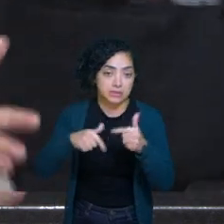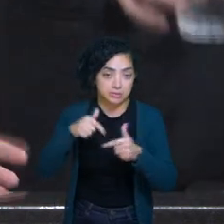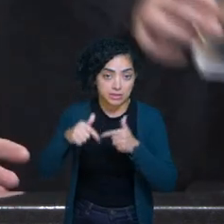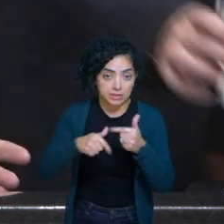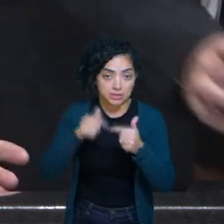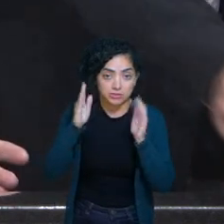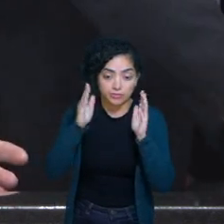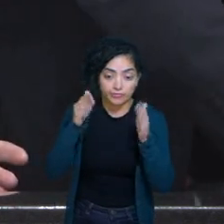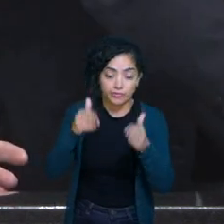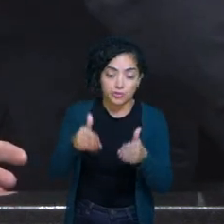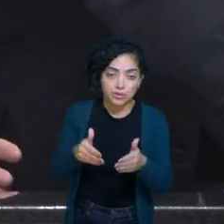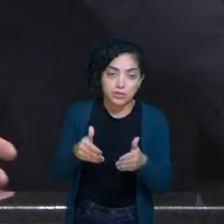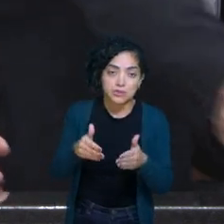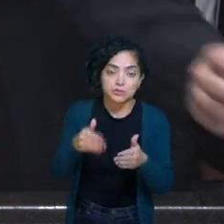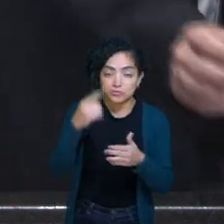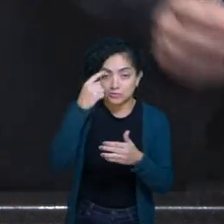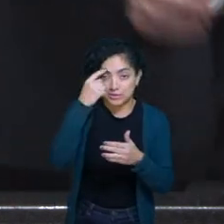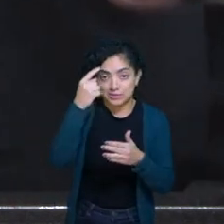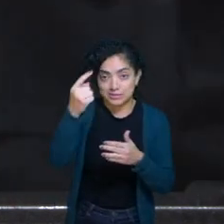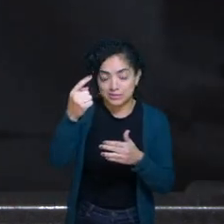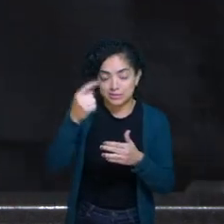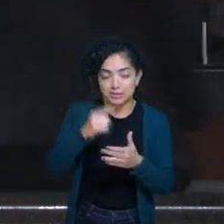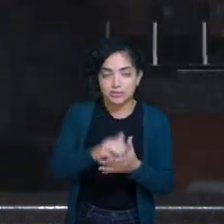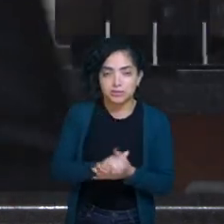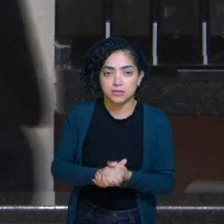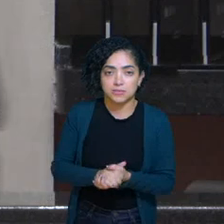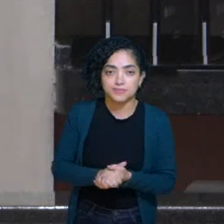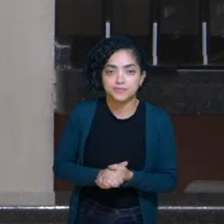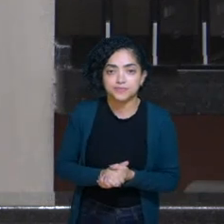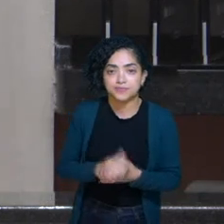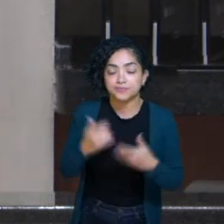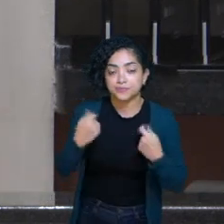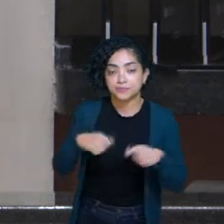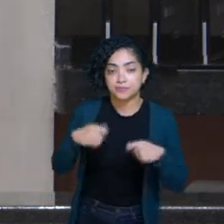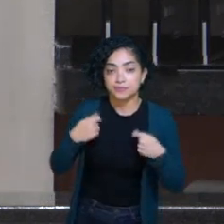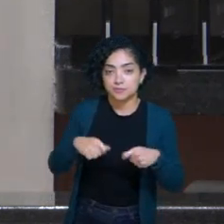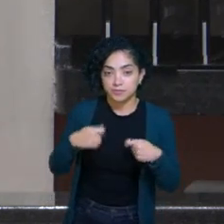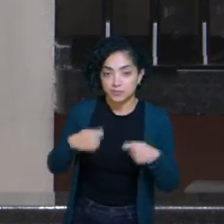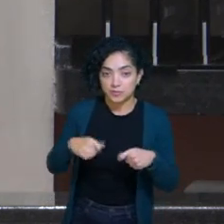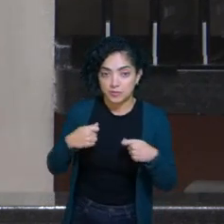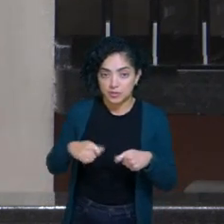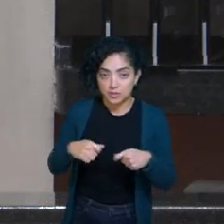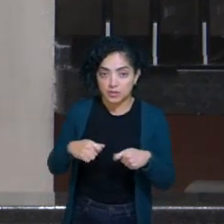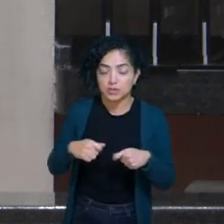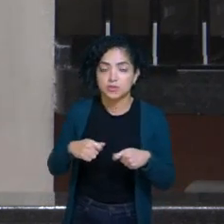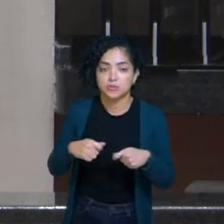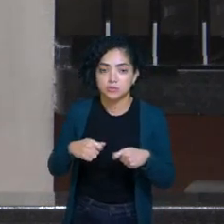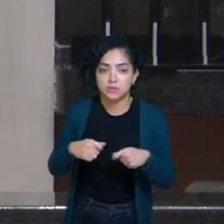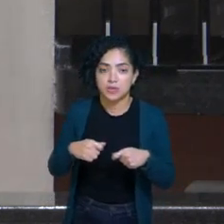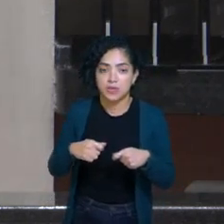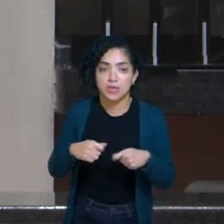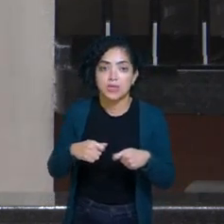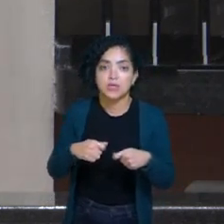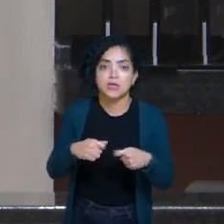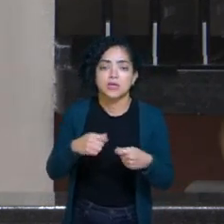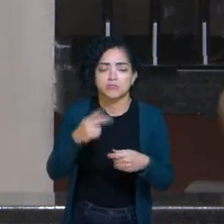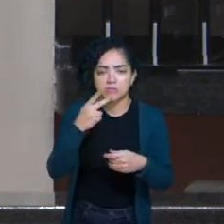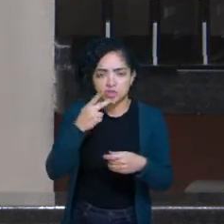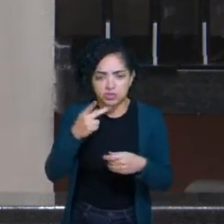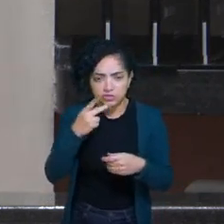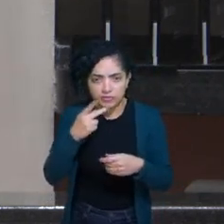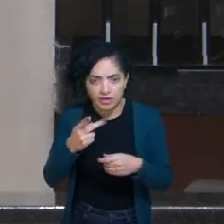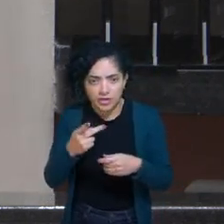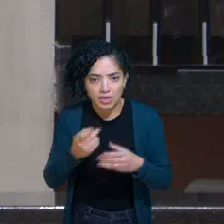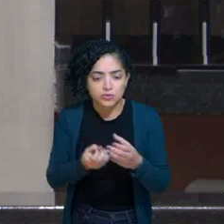e ideia deveria ter tanto subsídios o tempo todo nós falamos de de